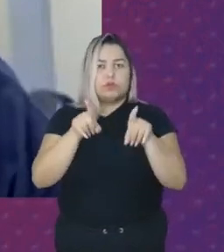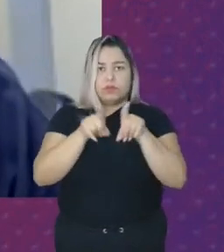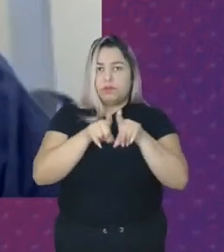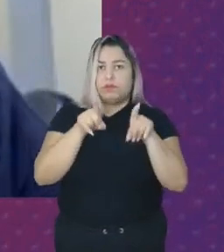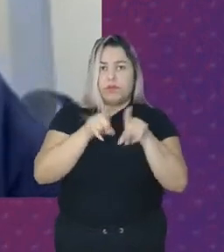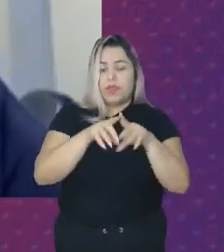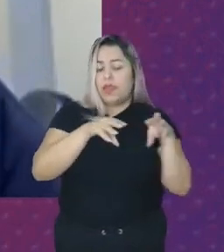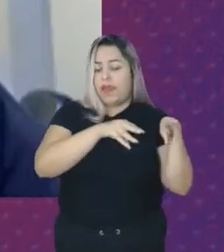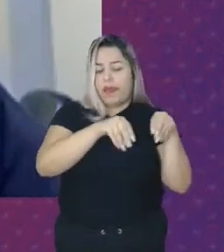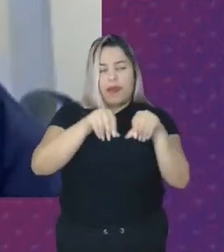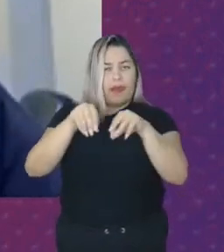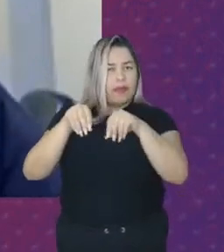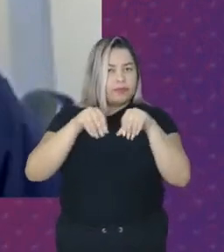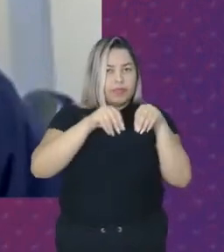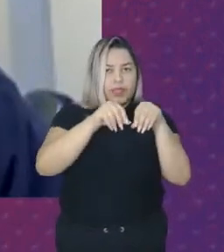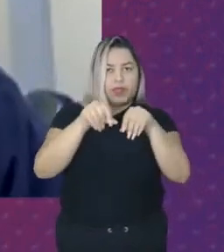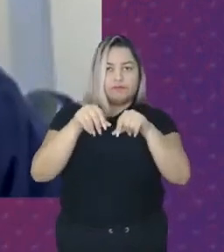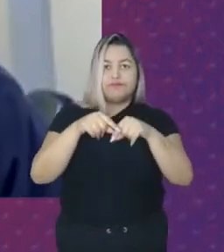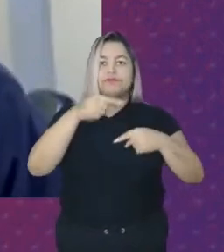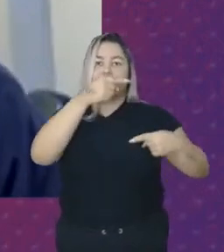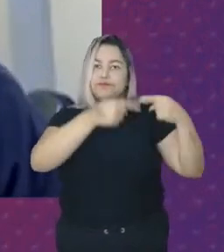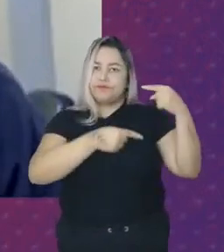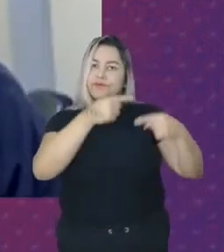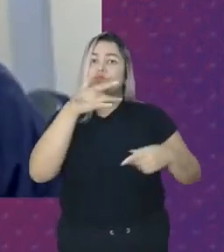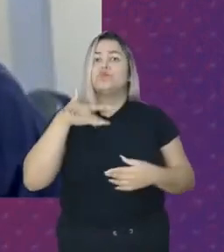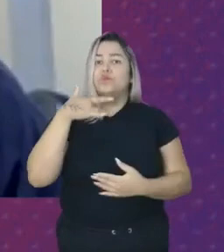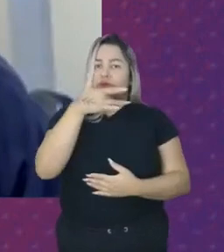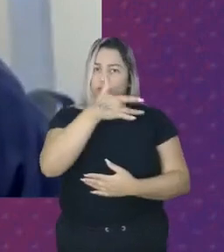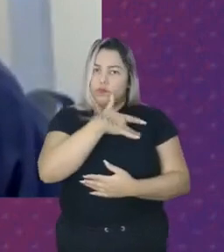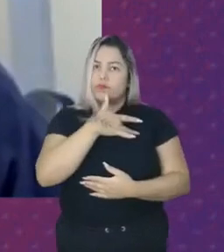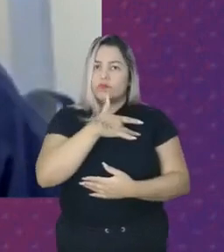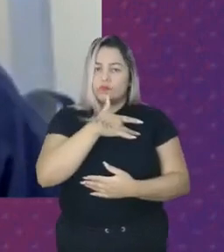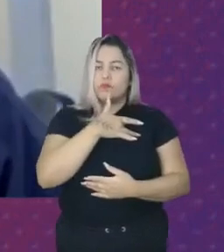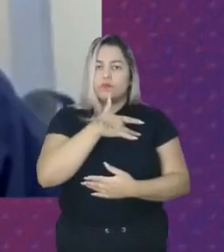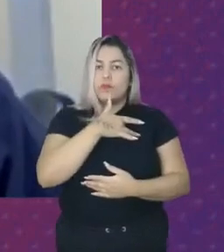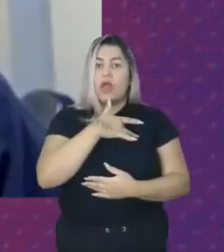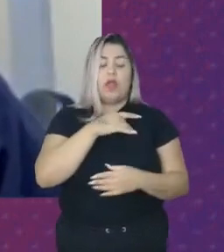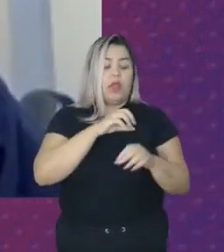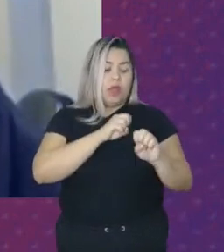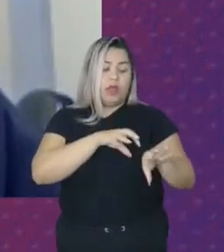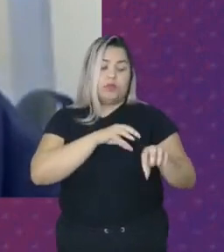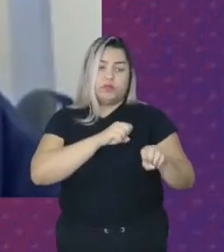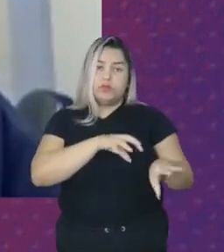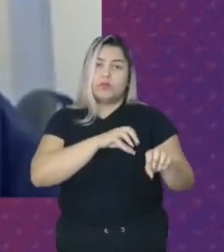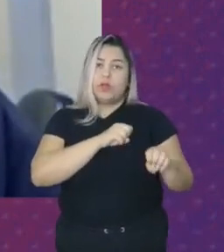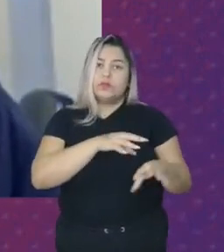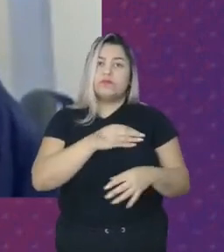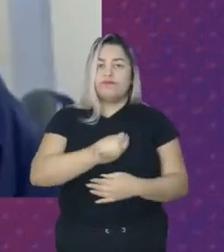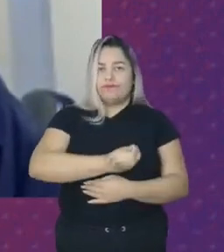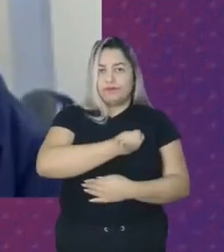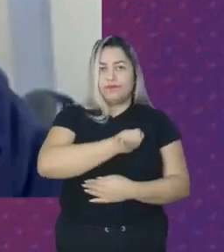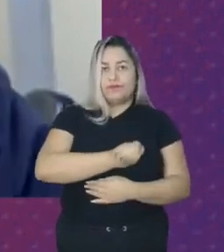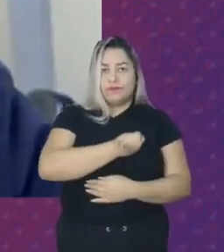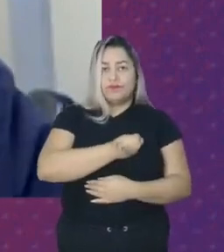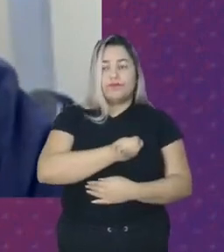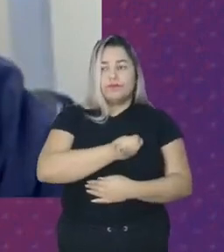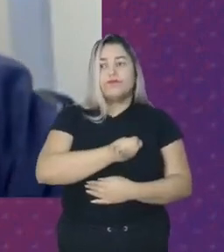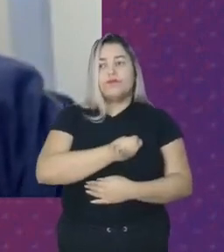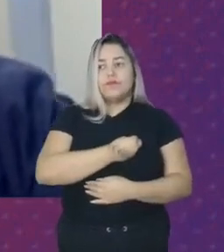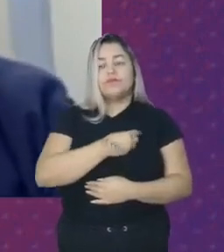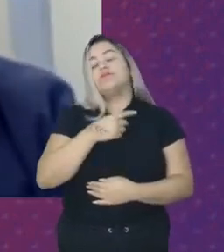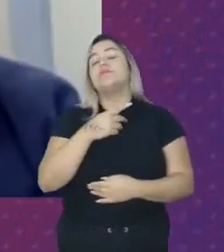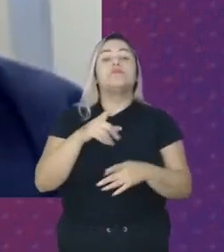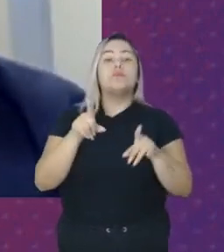acesso à terra, o acesso a políticas de saúde, mas a educação viveu, né? Nós